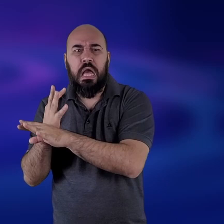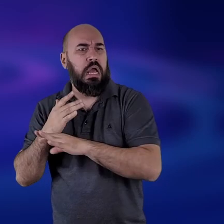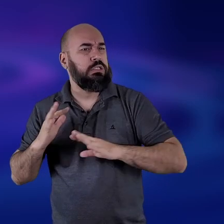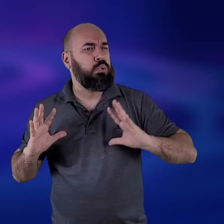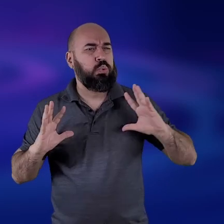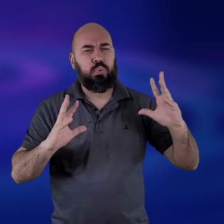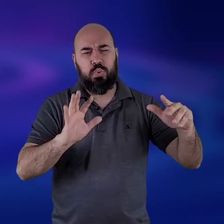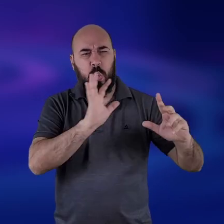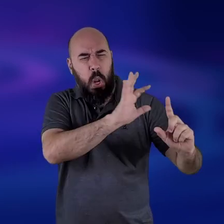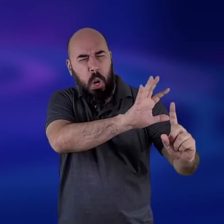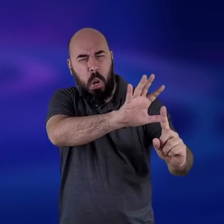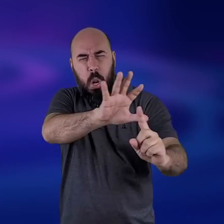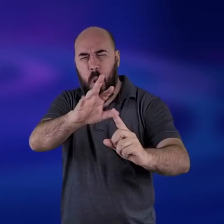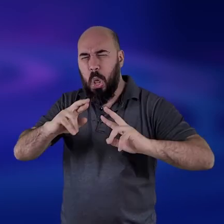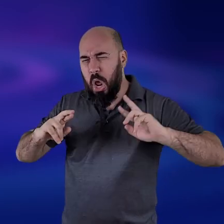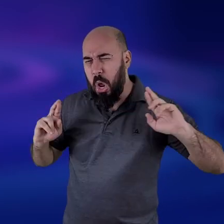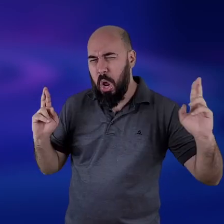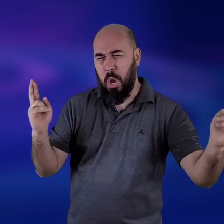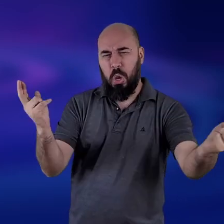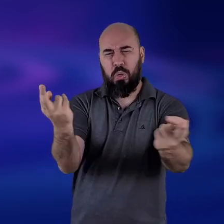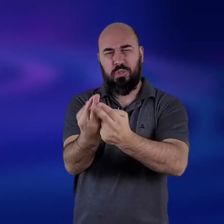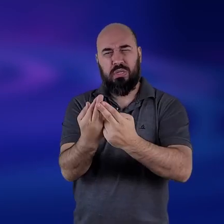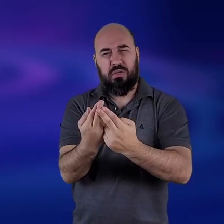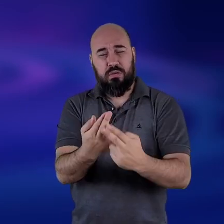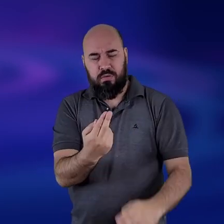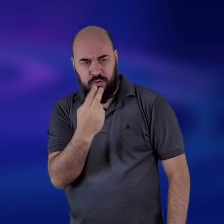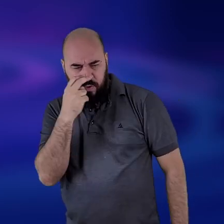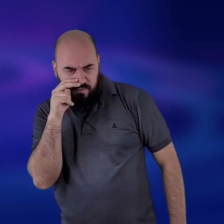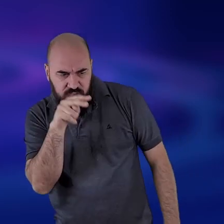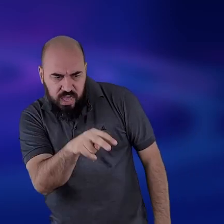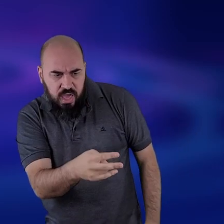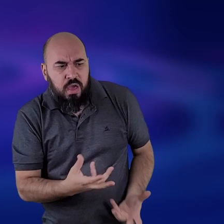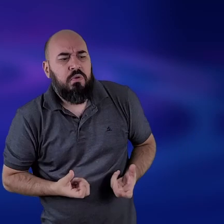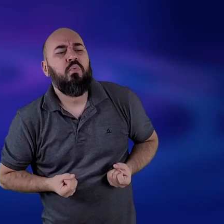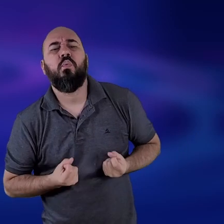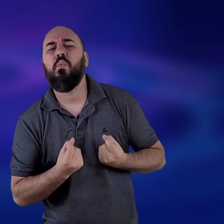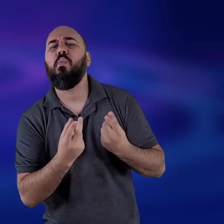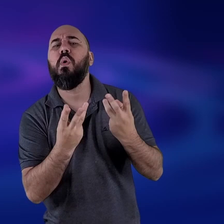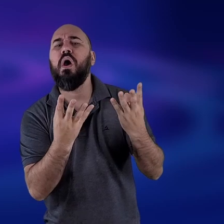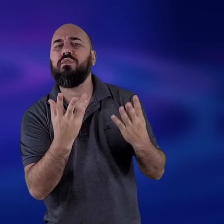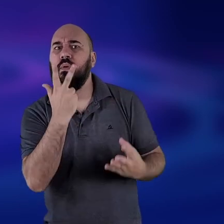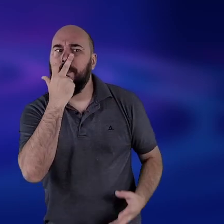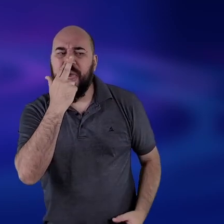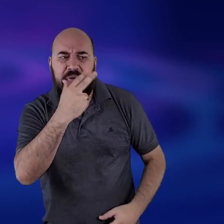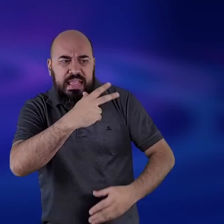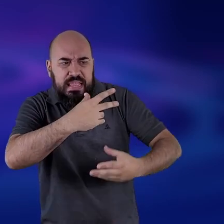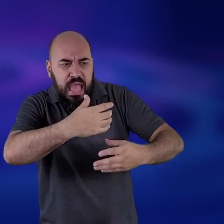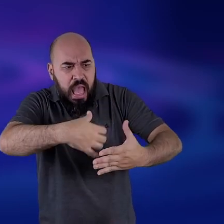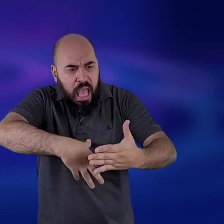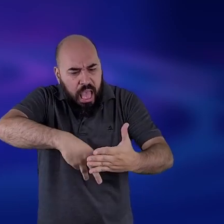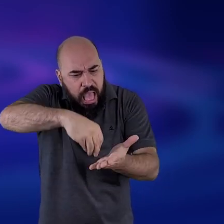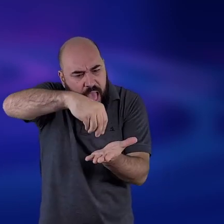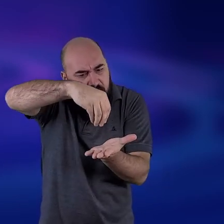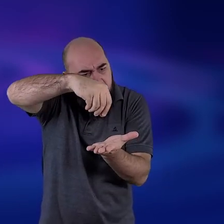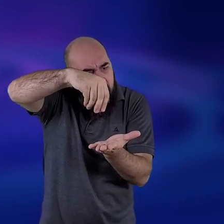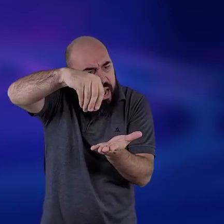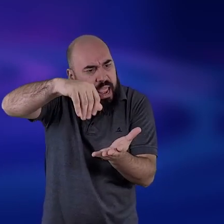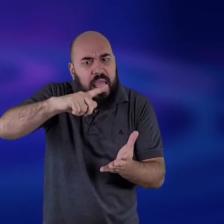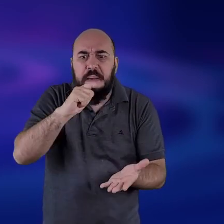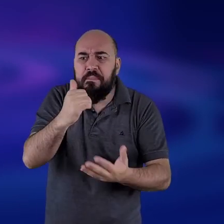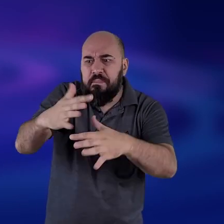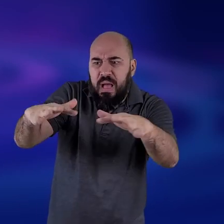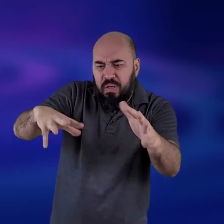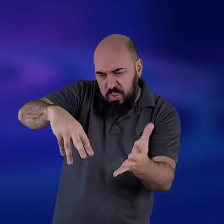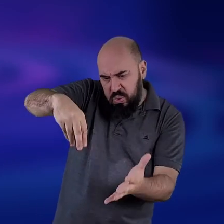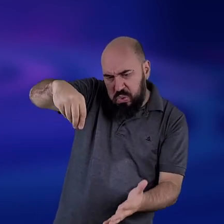para a peleja. O número dessas é como a areia do mar. Marcharam então pela superfície da terra e